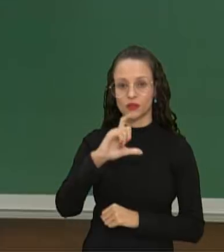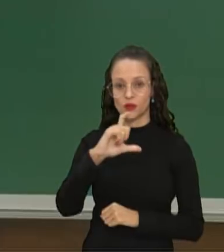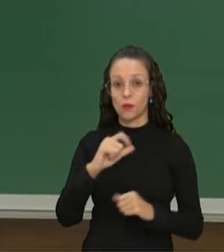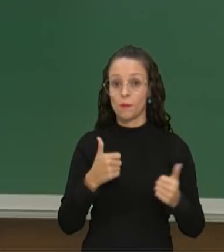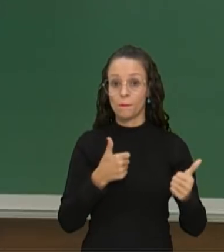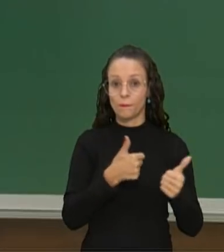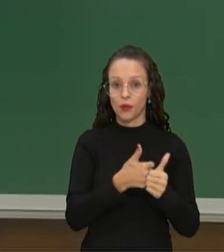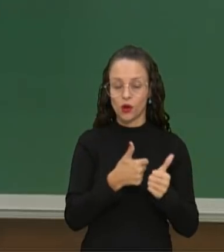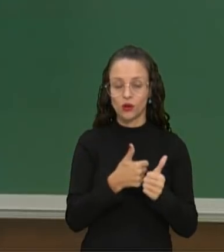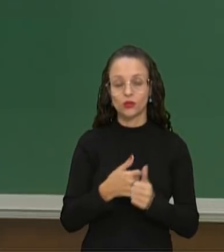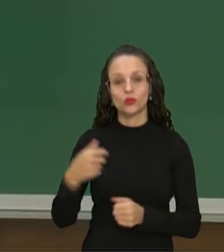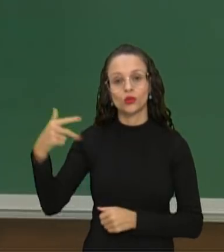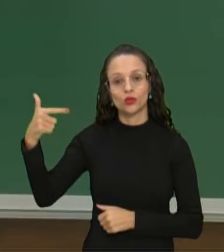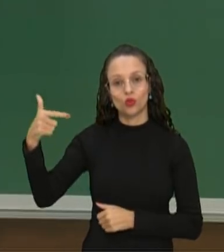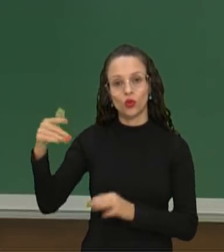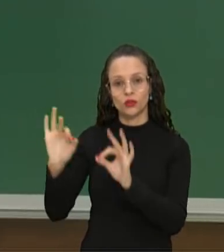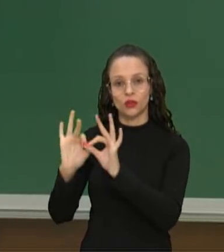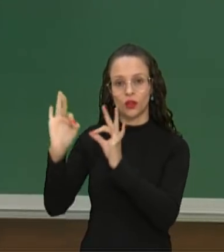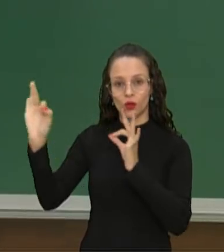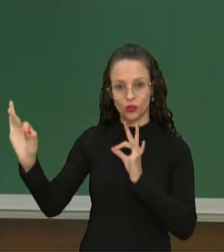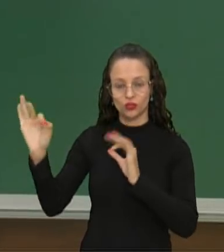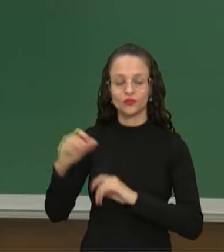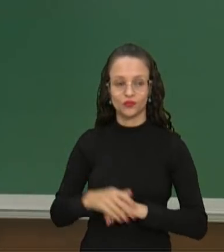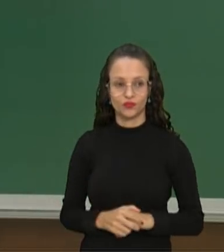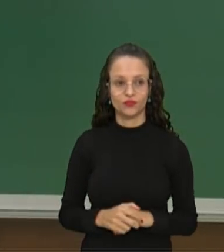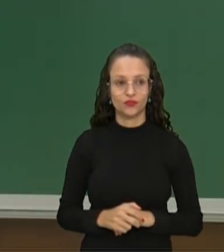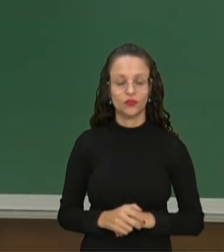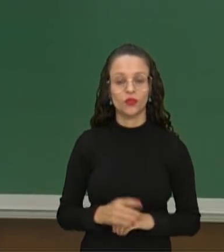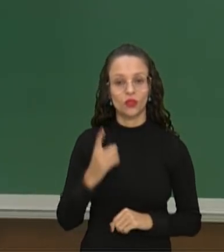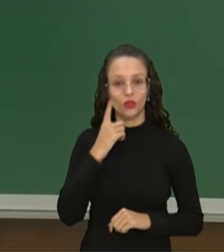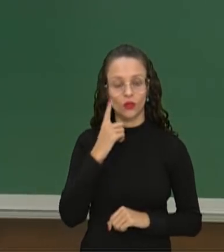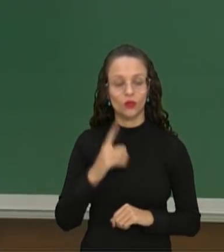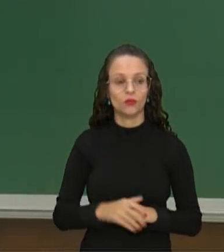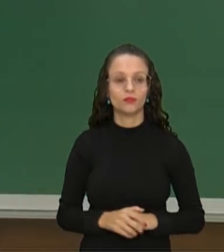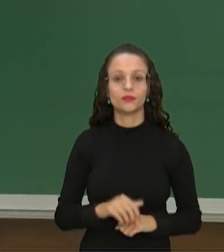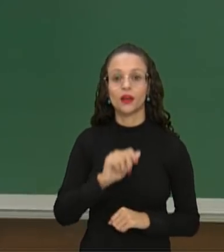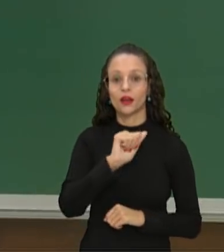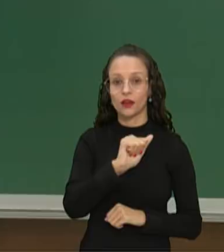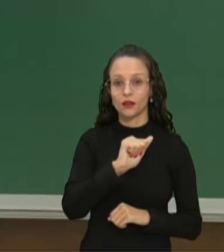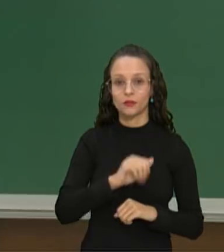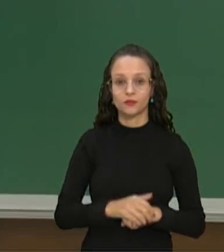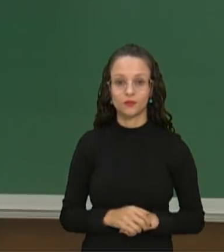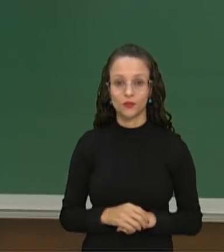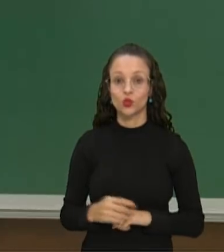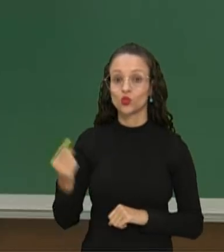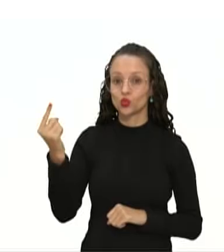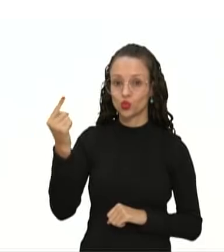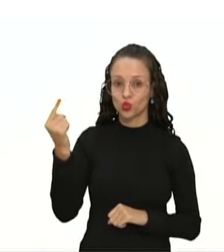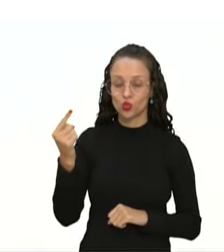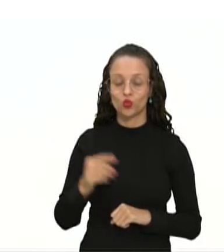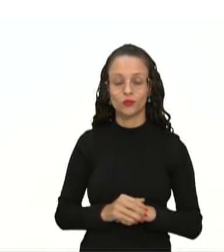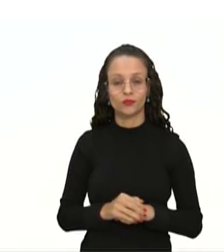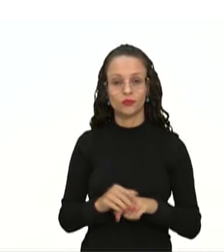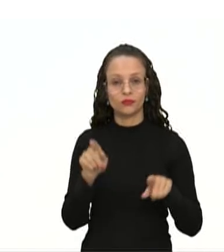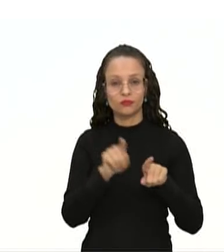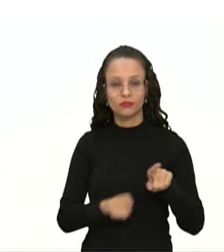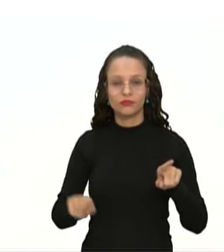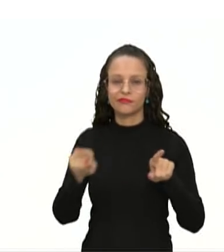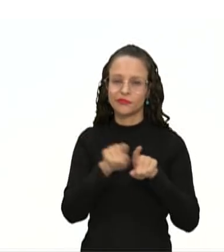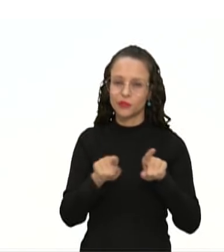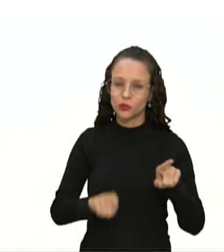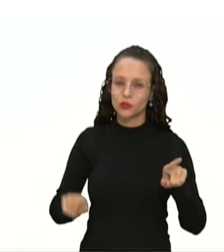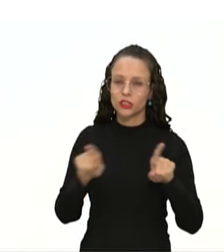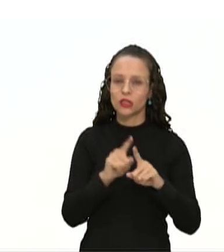próximos, e o caso 2, que eles estão mais longe um do outro, certo? Então, vamos lá. Letra A. No caso 1, a frequência de crossing over é